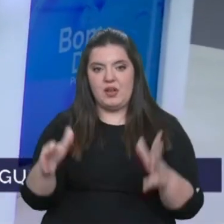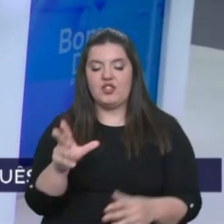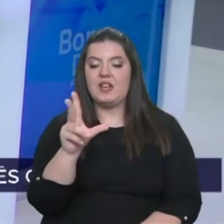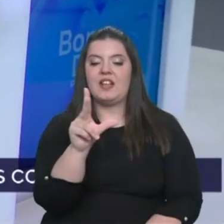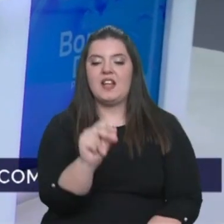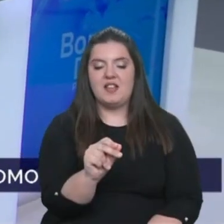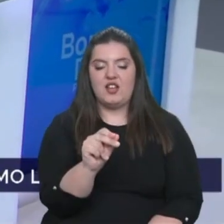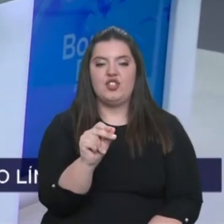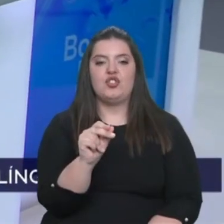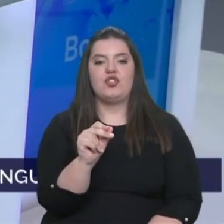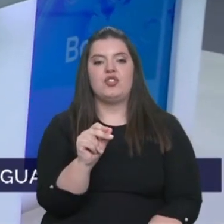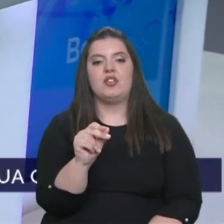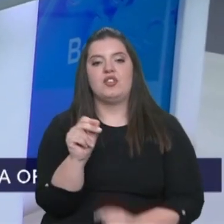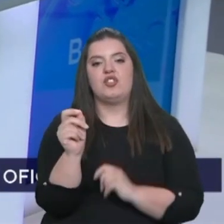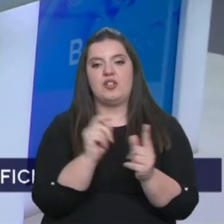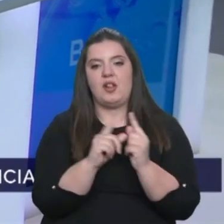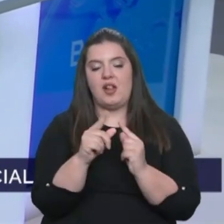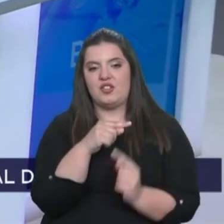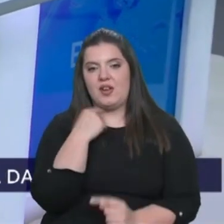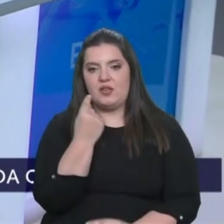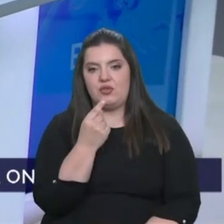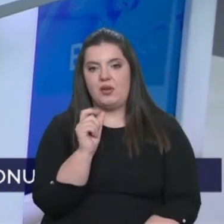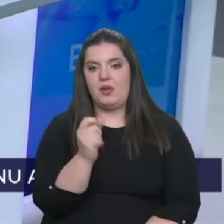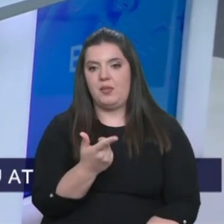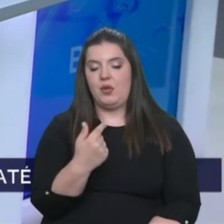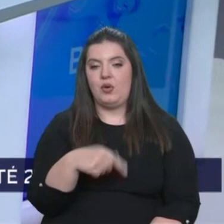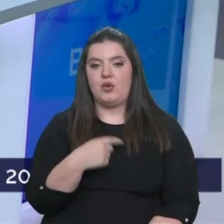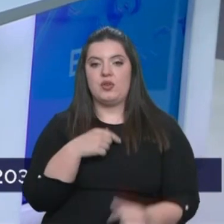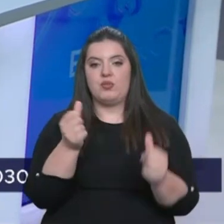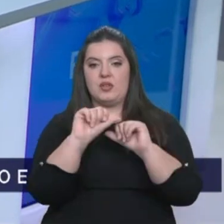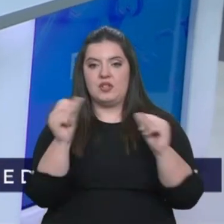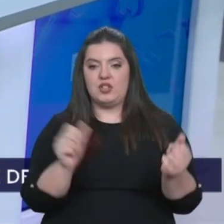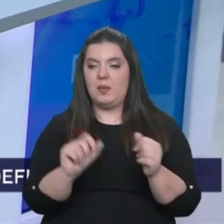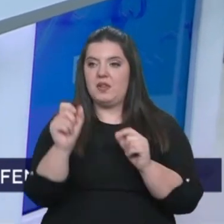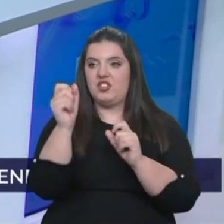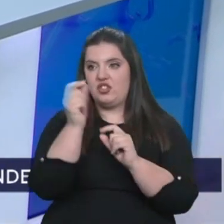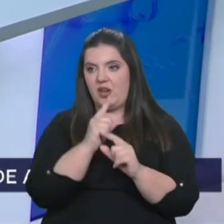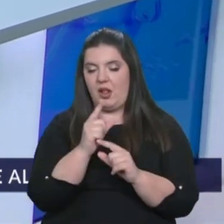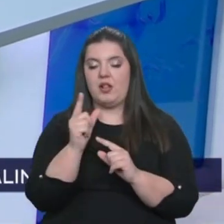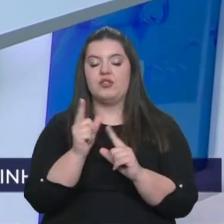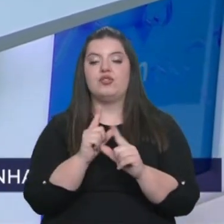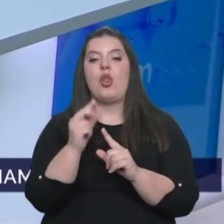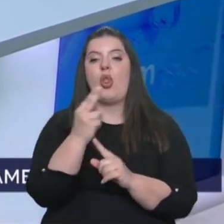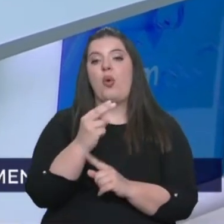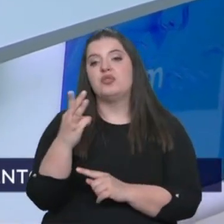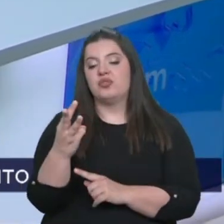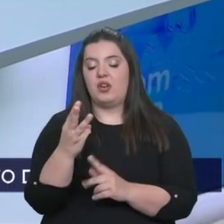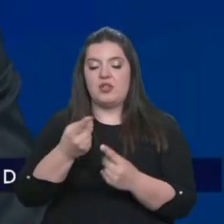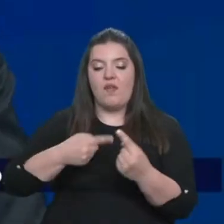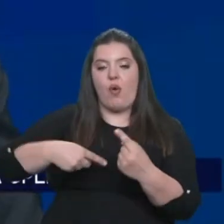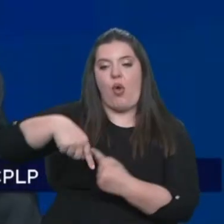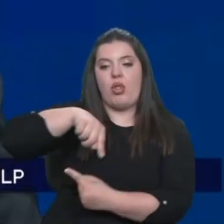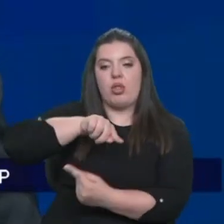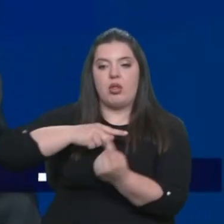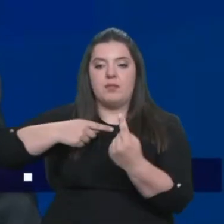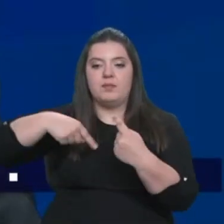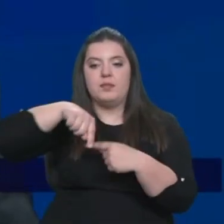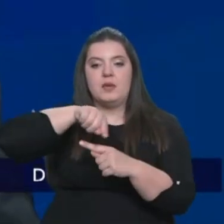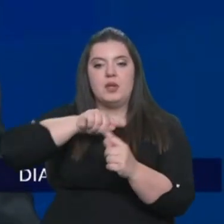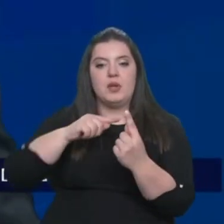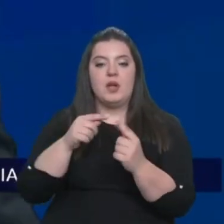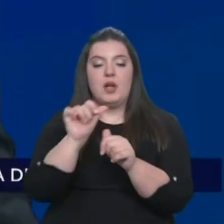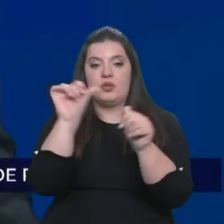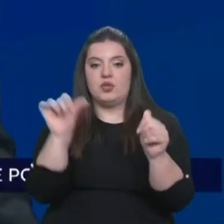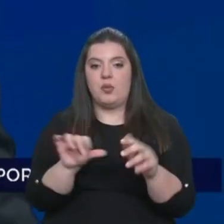estelares raros. Muito rapidamente, quando nós temos sistemas de estrelas com 2 ou 3 estrelas que orbitam uma à volta da outra, que é o sistema